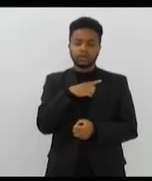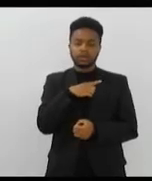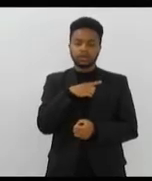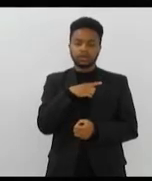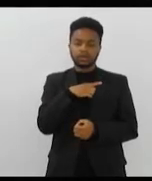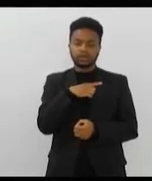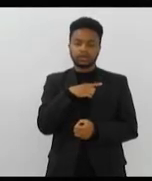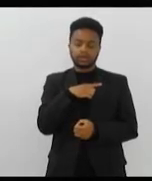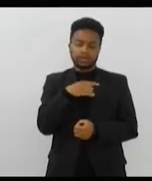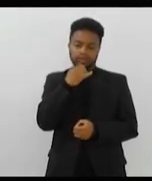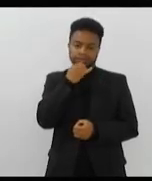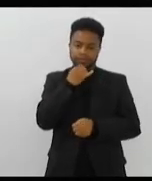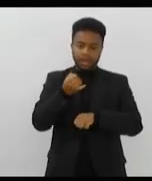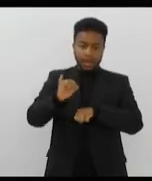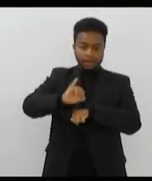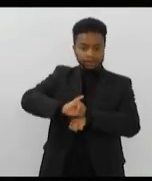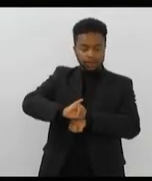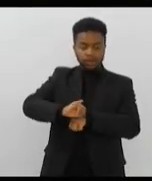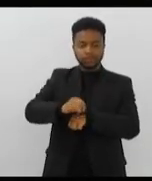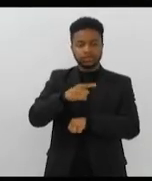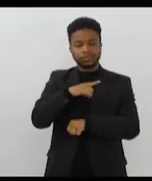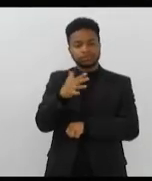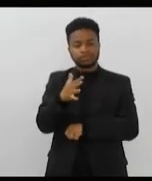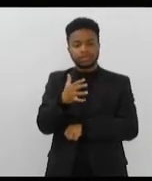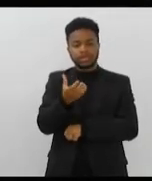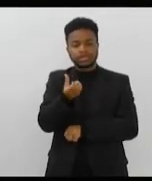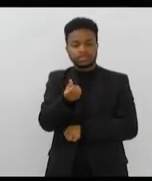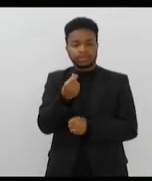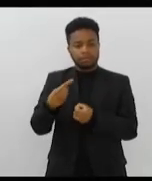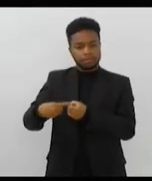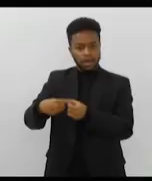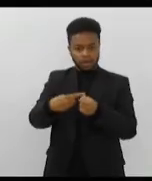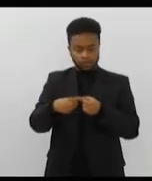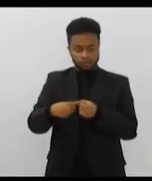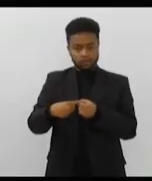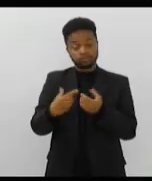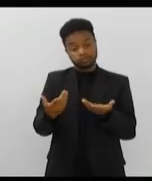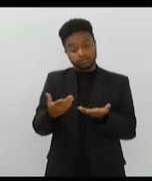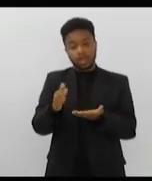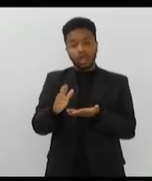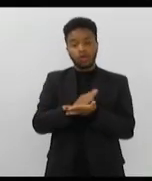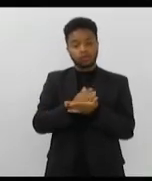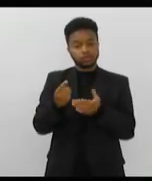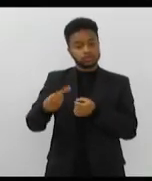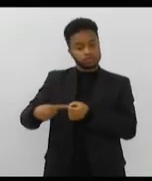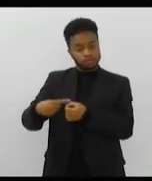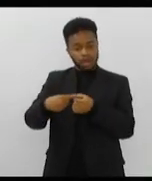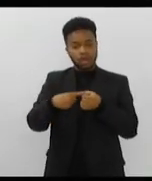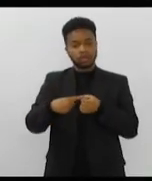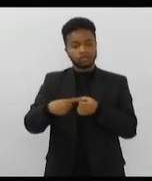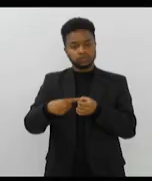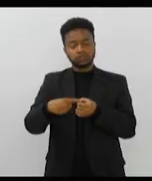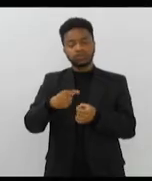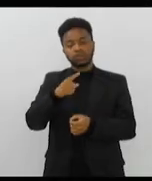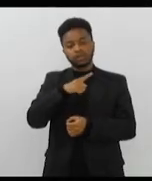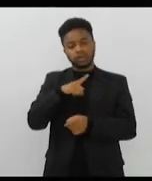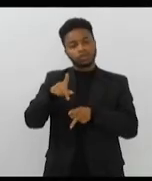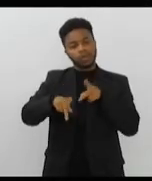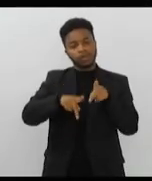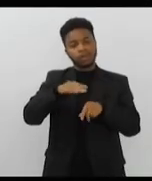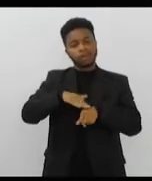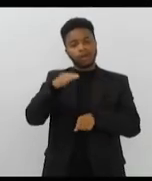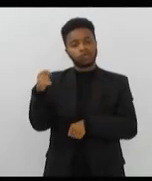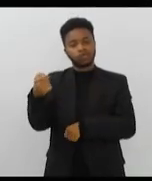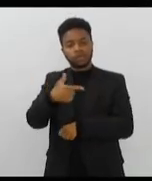quando for na capital, a uma meia dúzia de bairros, que alguns bairros, né, têm muito mais população que